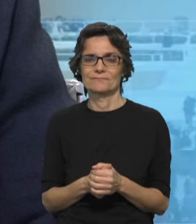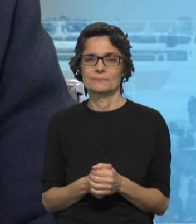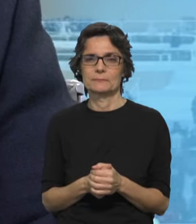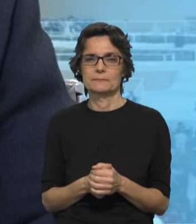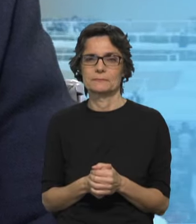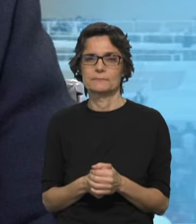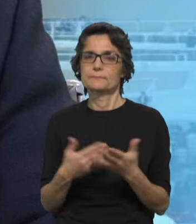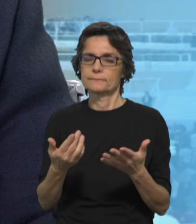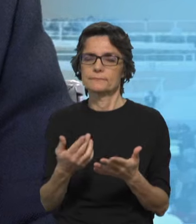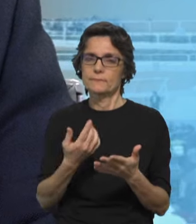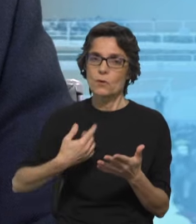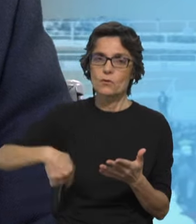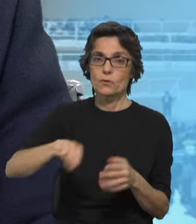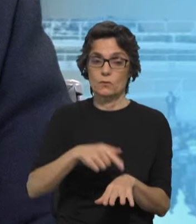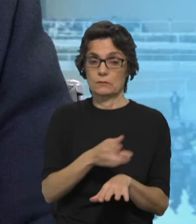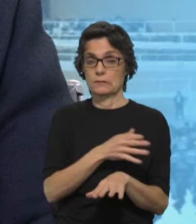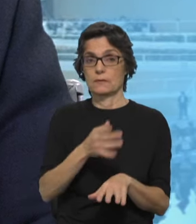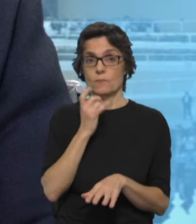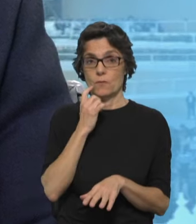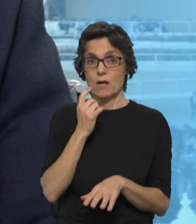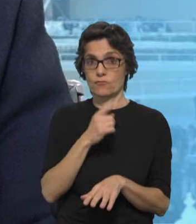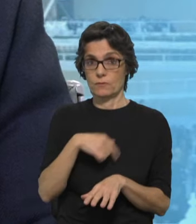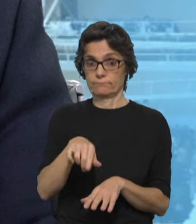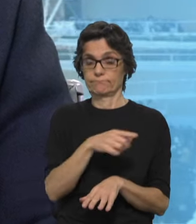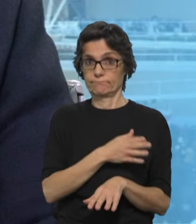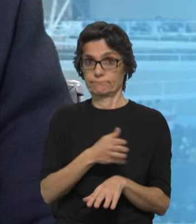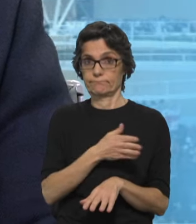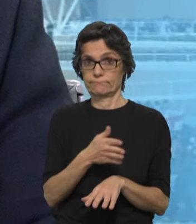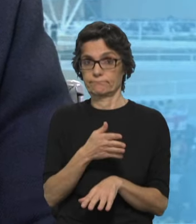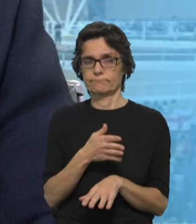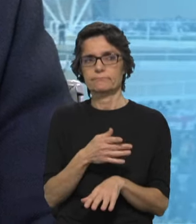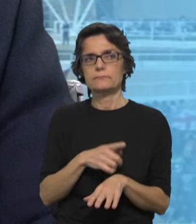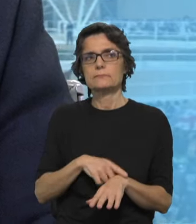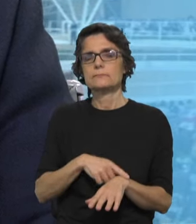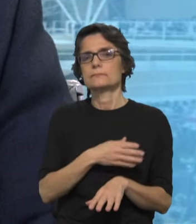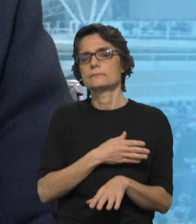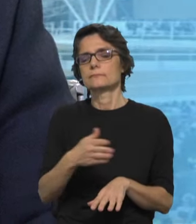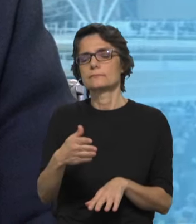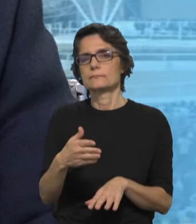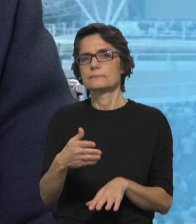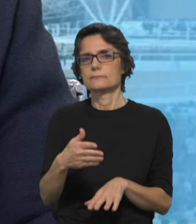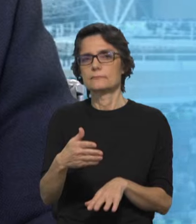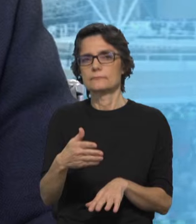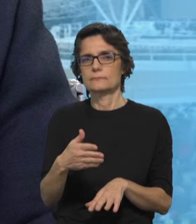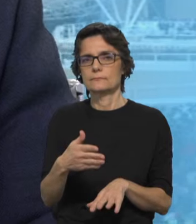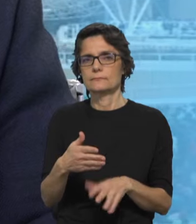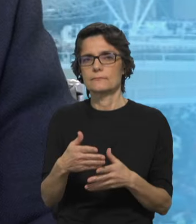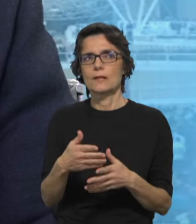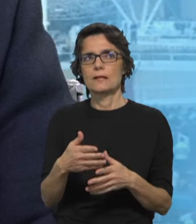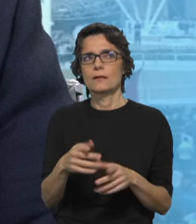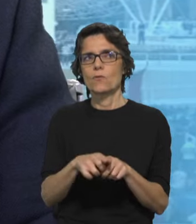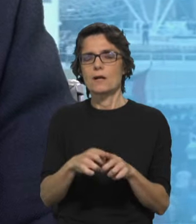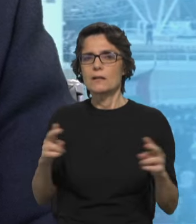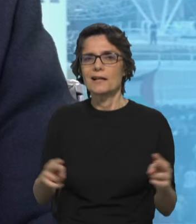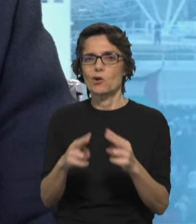nós, este tempo da Páscoa que estamos a viver, é um tempo de encontros.